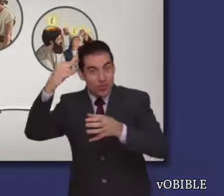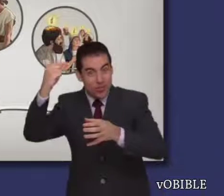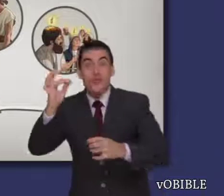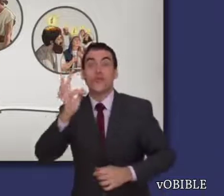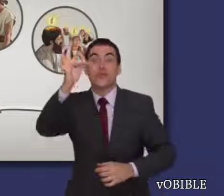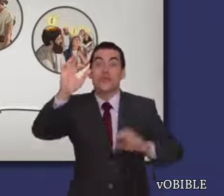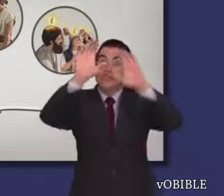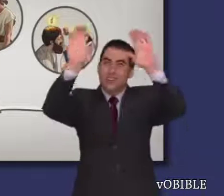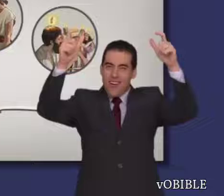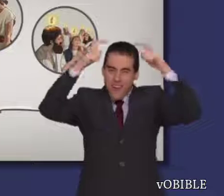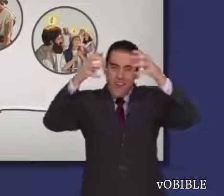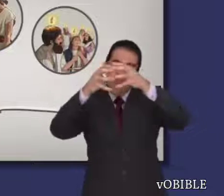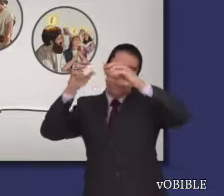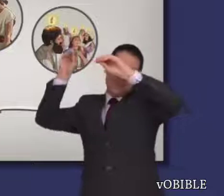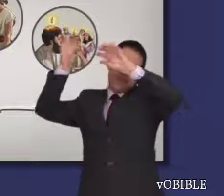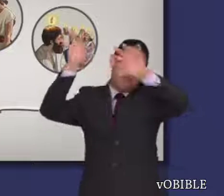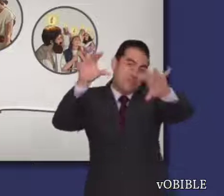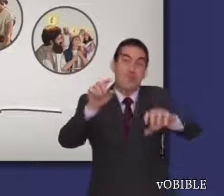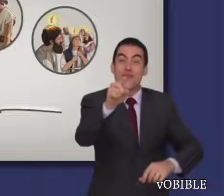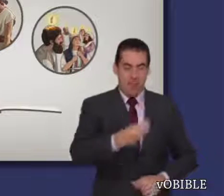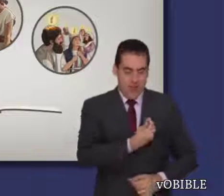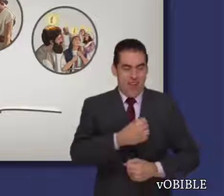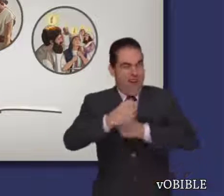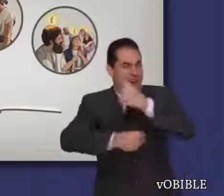a descendência prometida de Abraão.